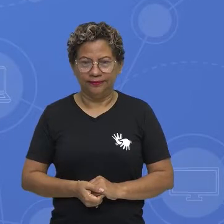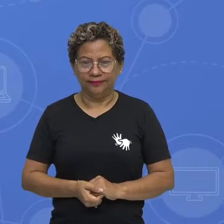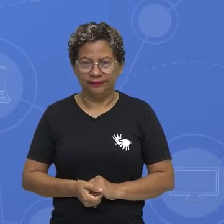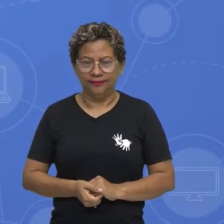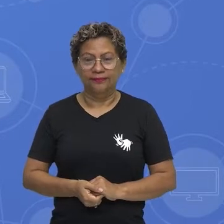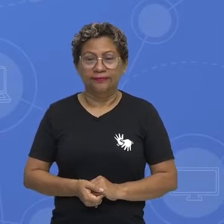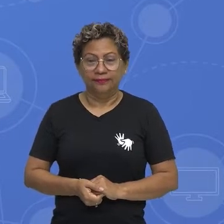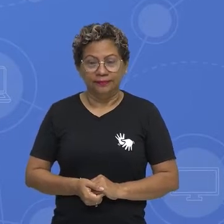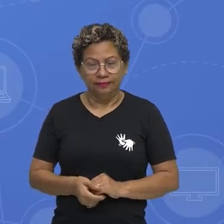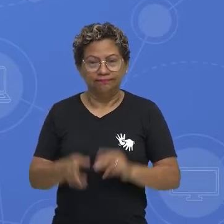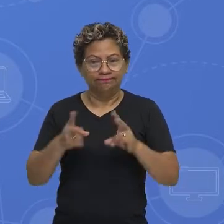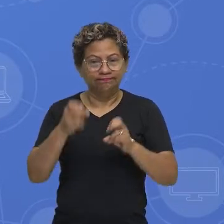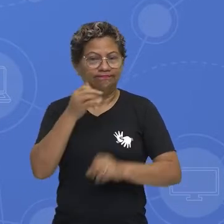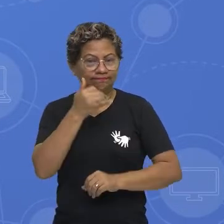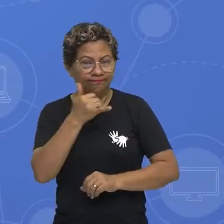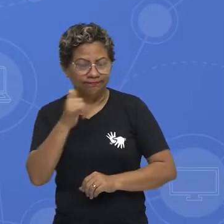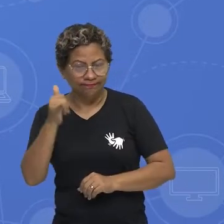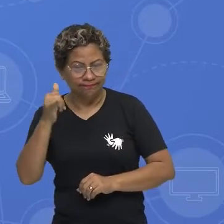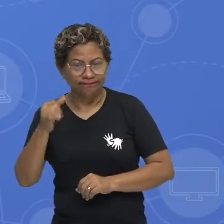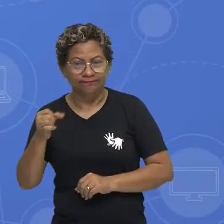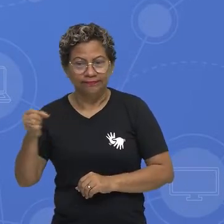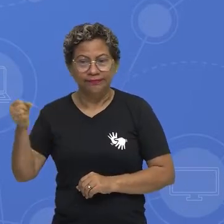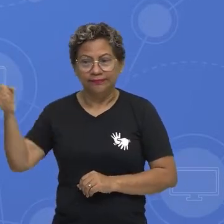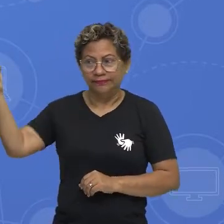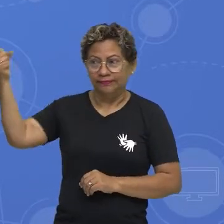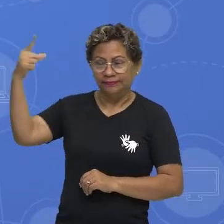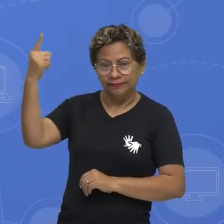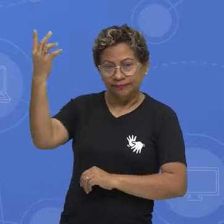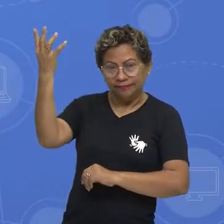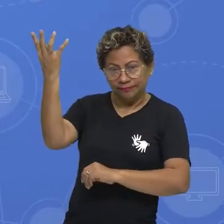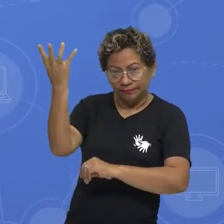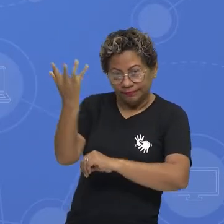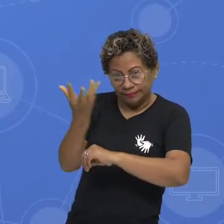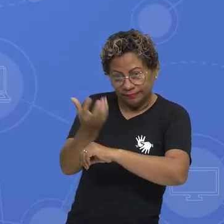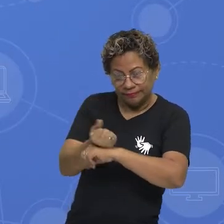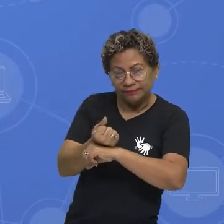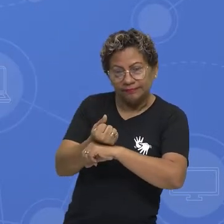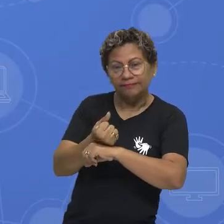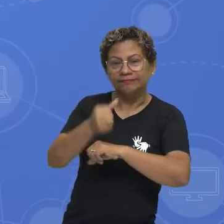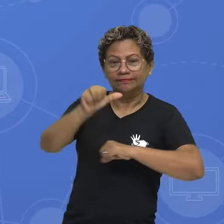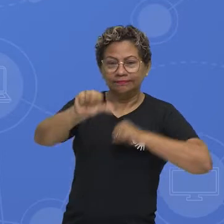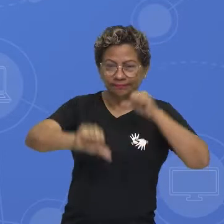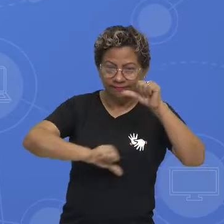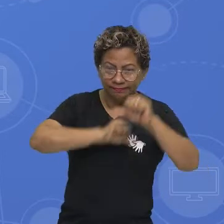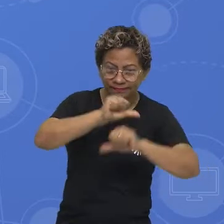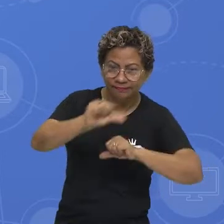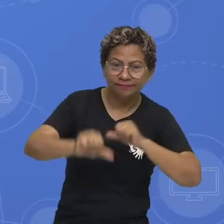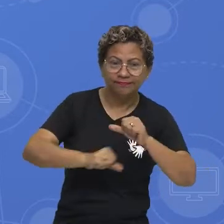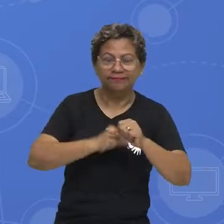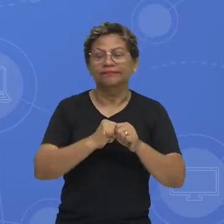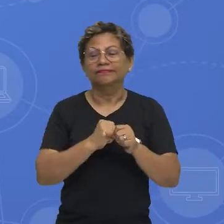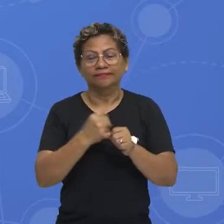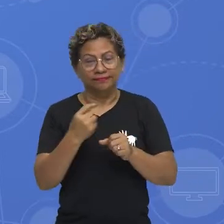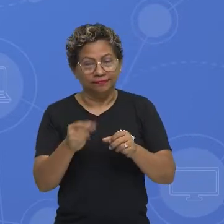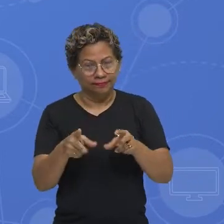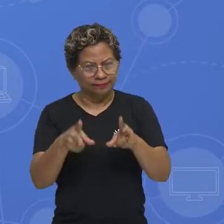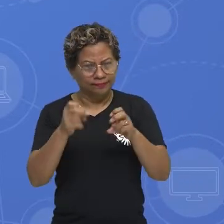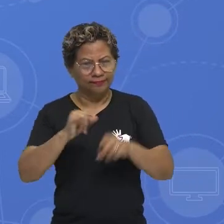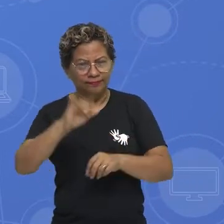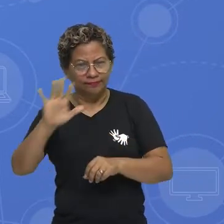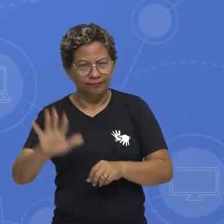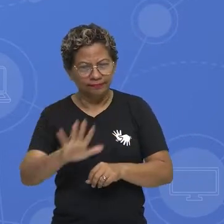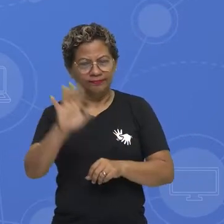Energia solar é a energia gerada a partir da luz do Sol. Ela pode ser convertida em aquecimento de água ou em eletricidade.